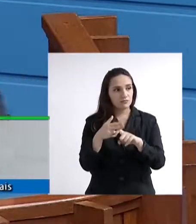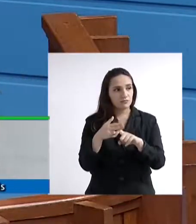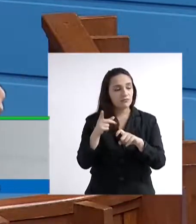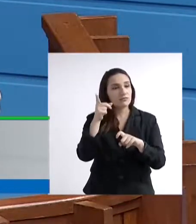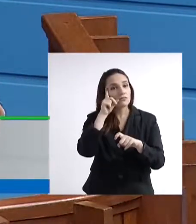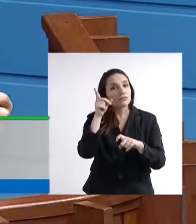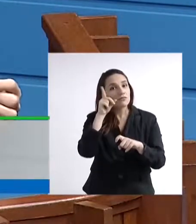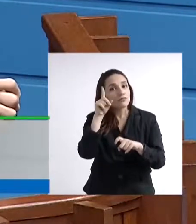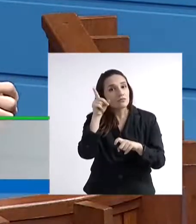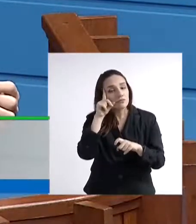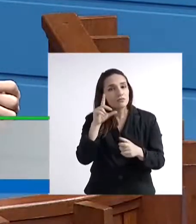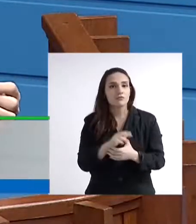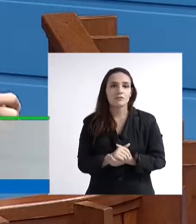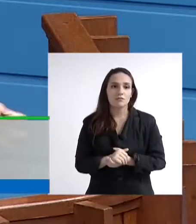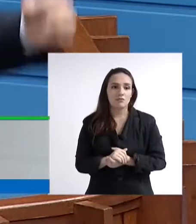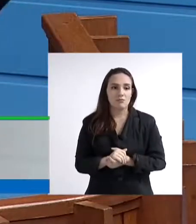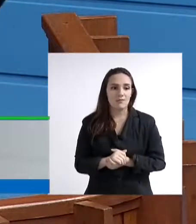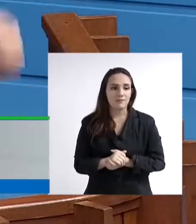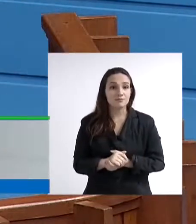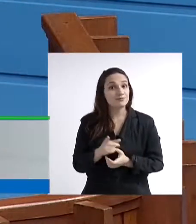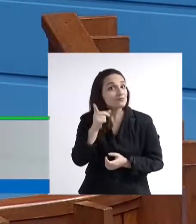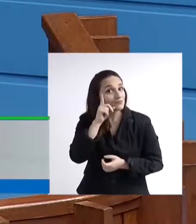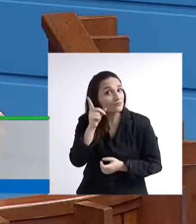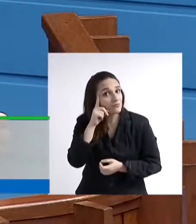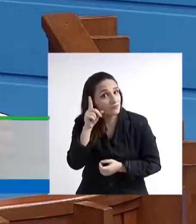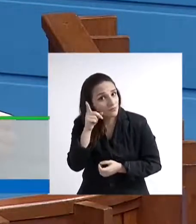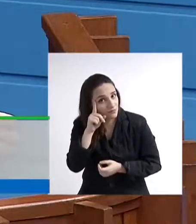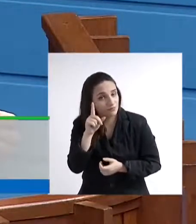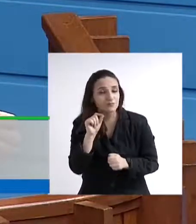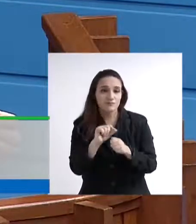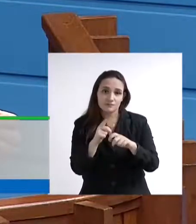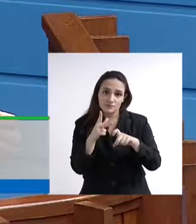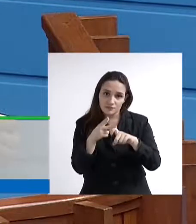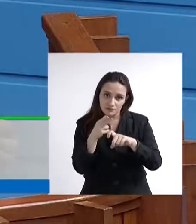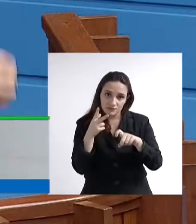por dia. Por dia.